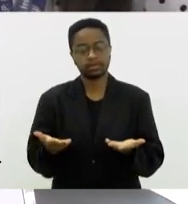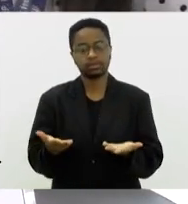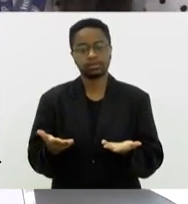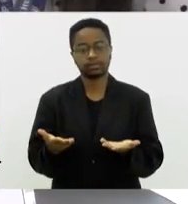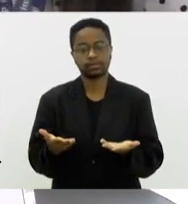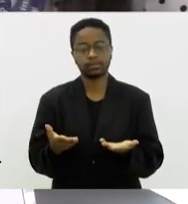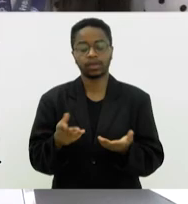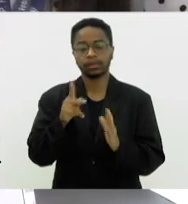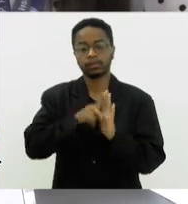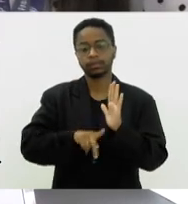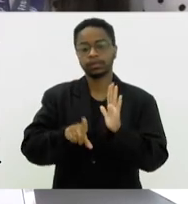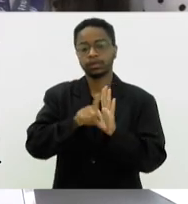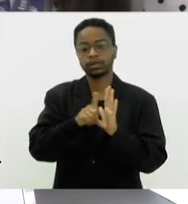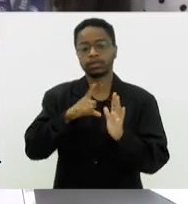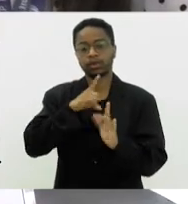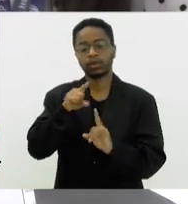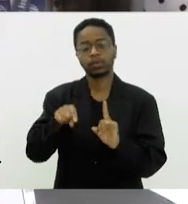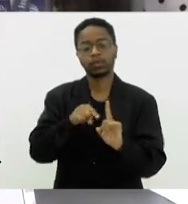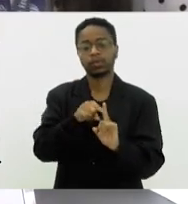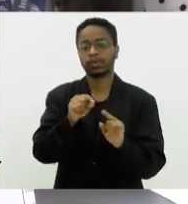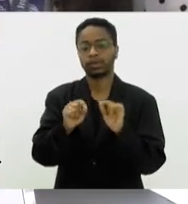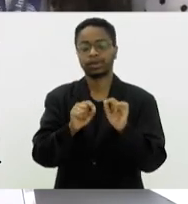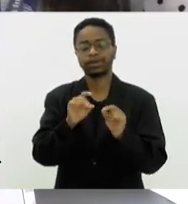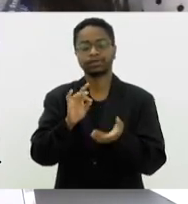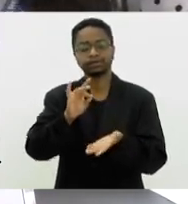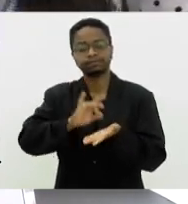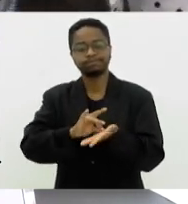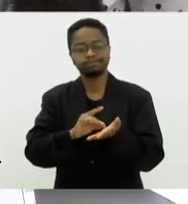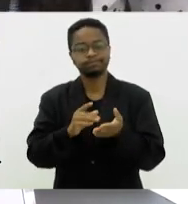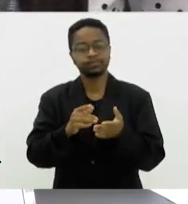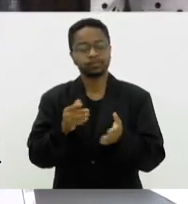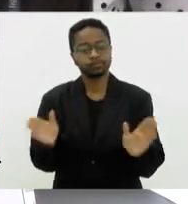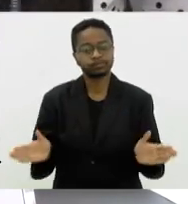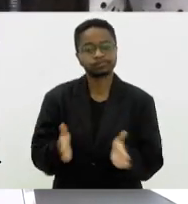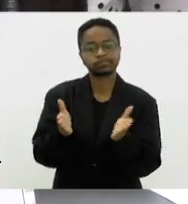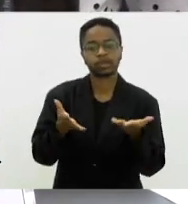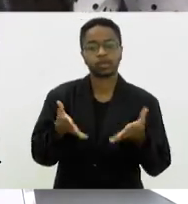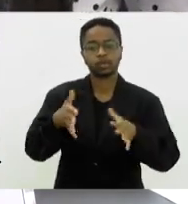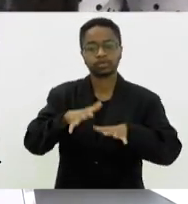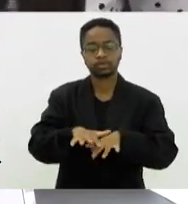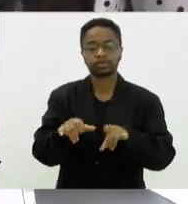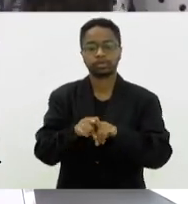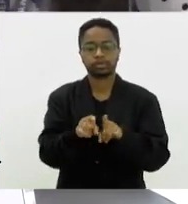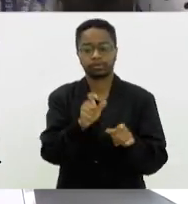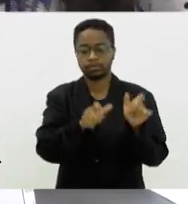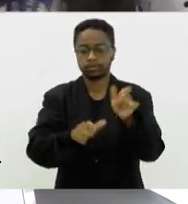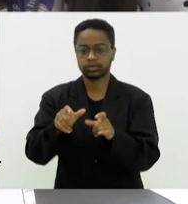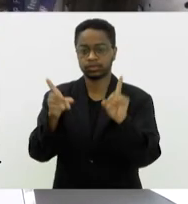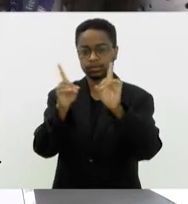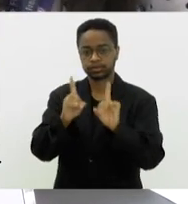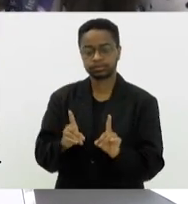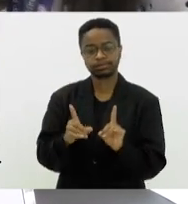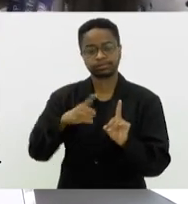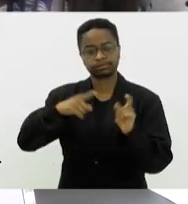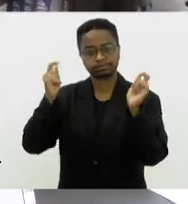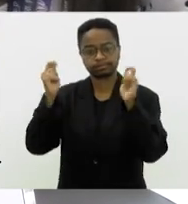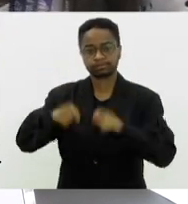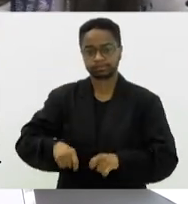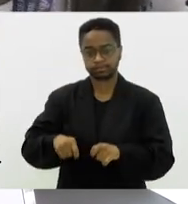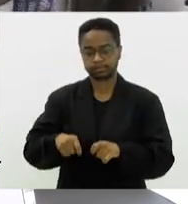esse projeto de lei ele visa fazer, de fato, esta inclusão e propiciar às pessoas com deficiência esta capacidade